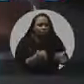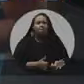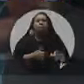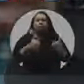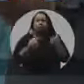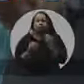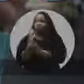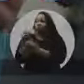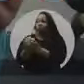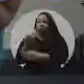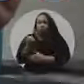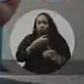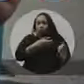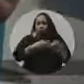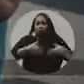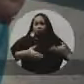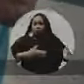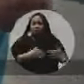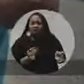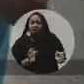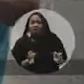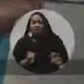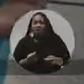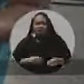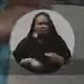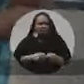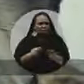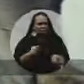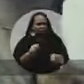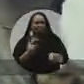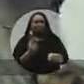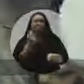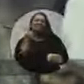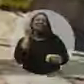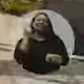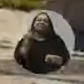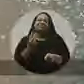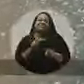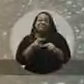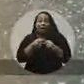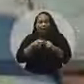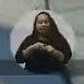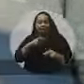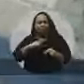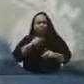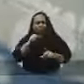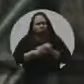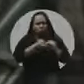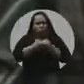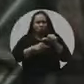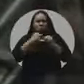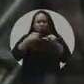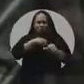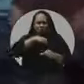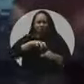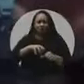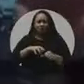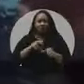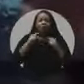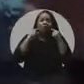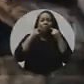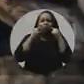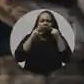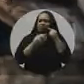novos negócios e os negócios existentes, eles são valorizados. É por isso que, além de seguir transformando Salvador, Bruno vai criar